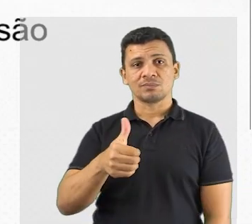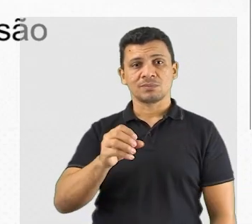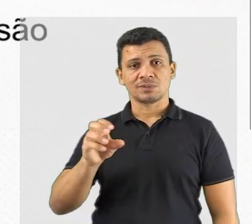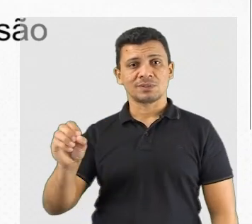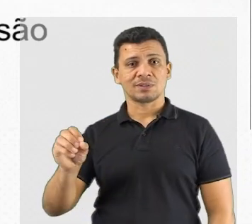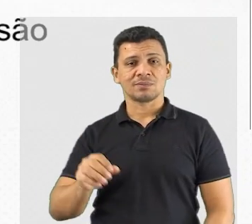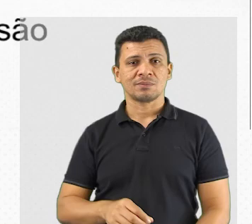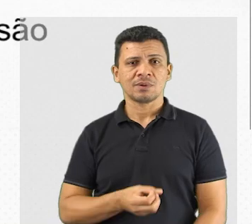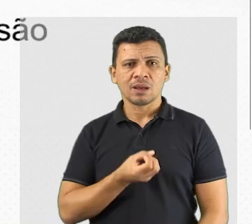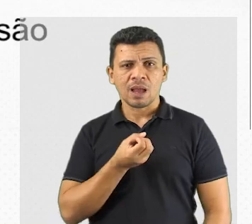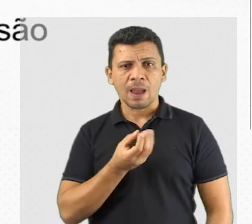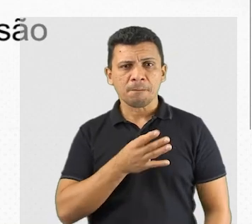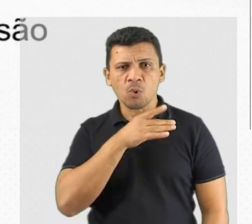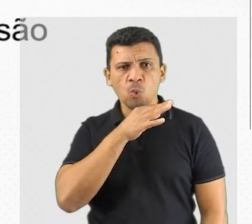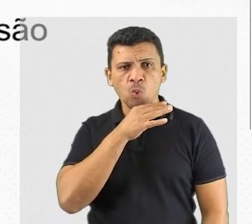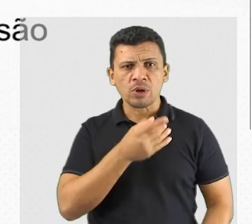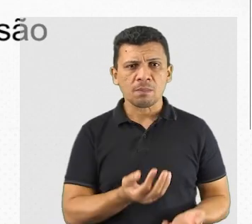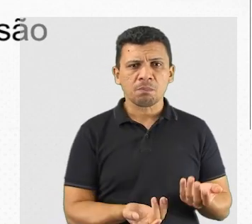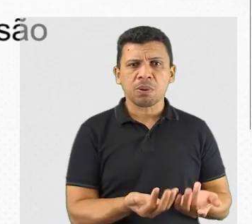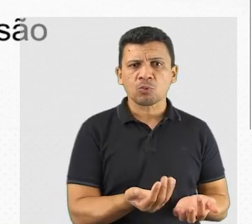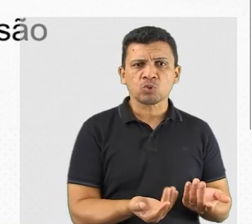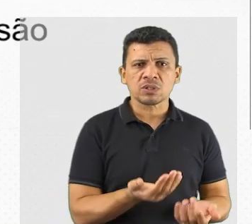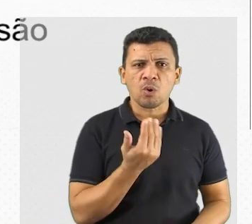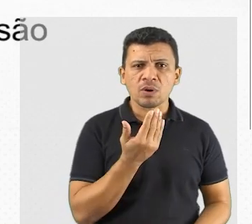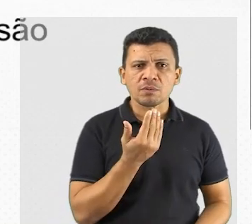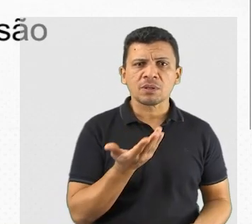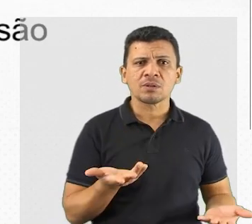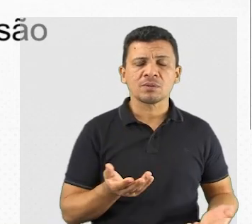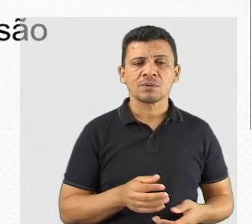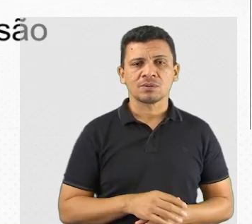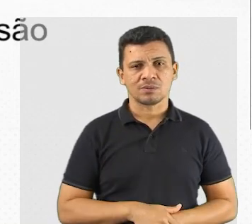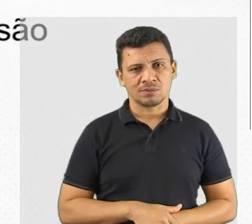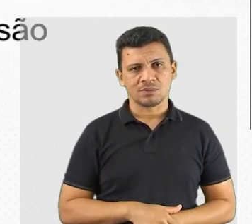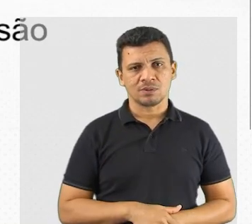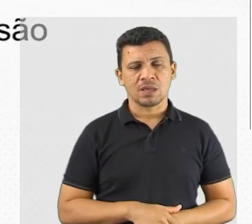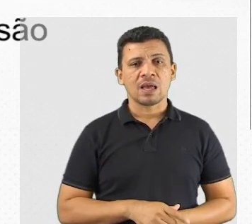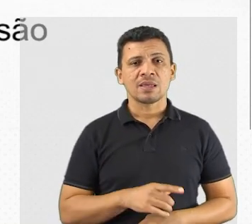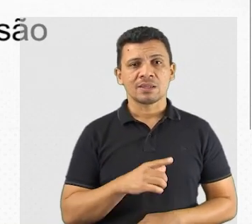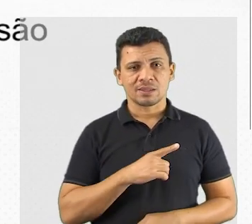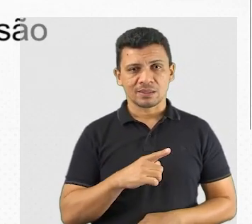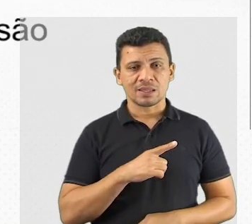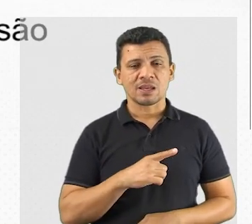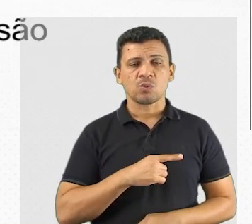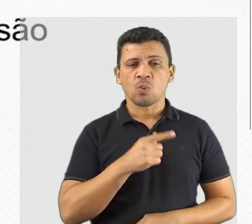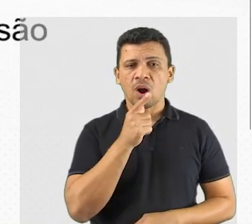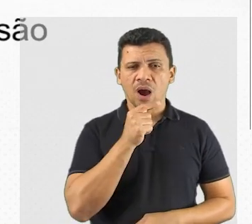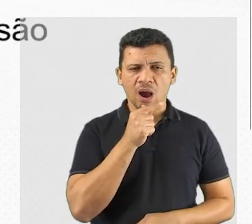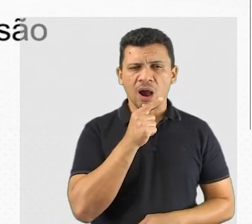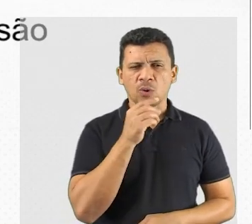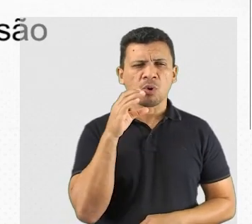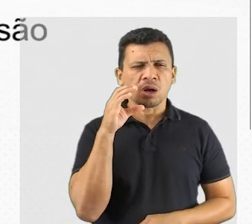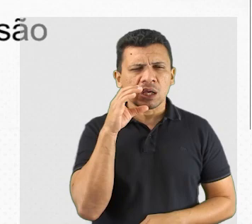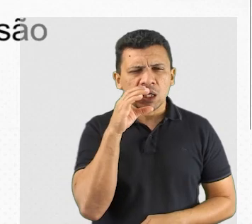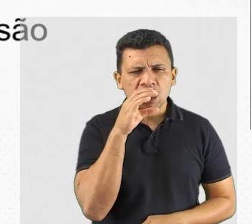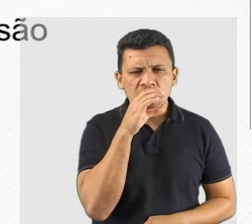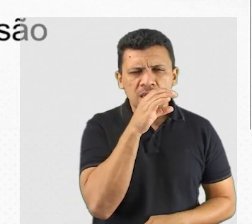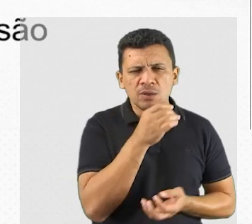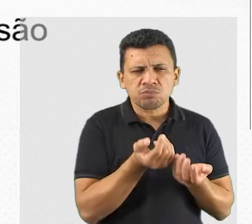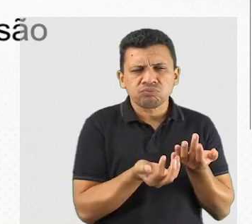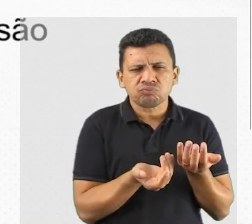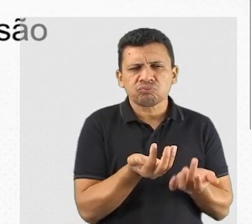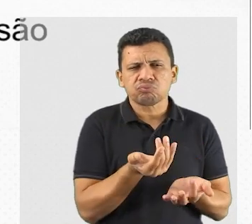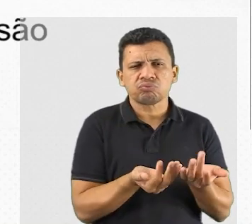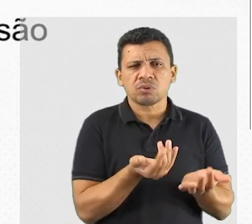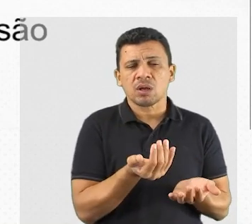E isso é bom ou ruim para cozinhar um alimento? Lembra aí? Se eu tenho água bastante aquecida, né, com maior temperatura,